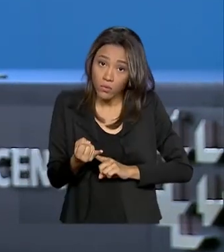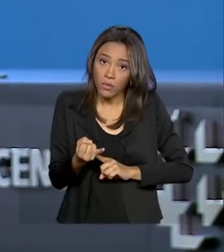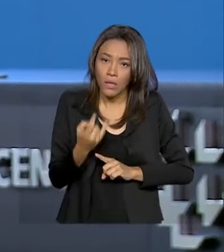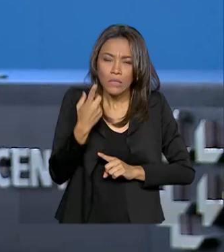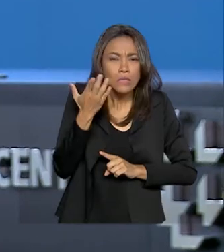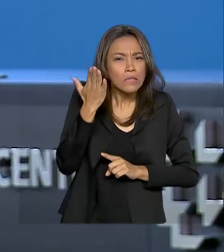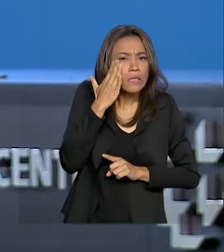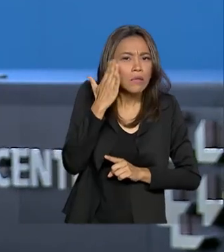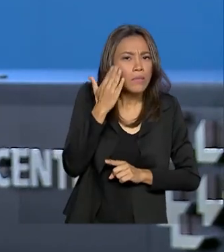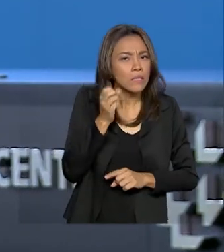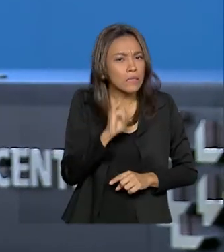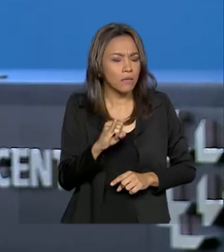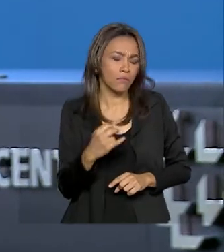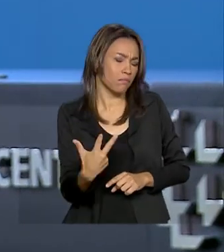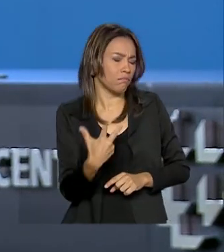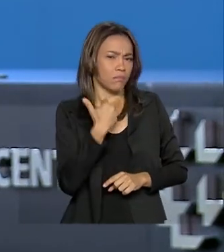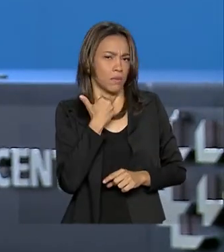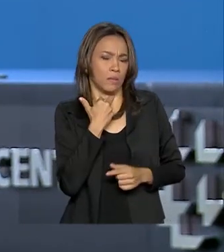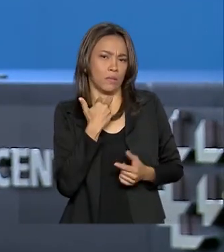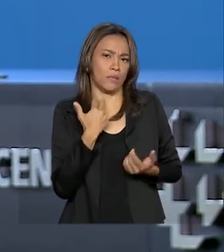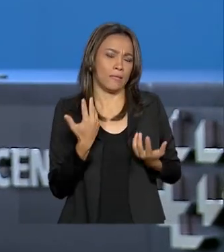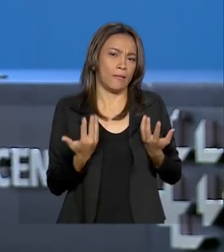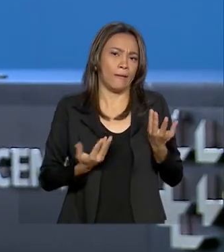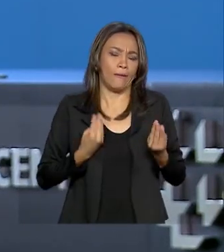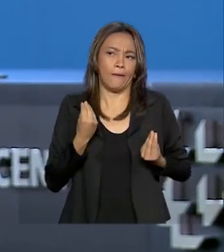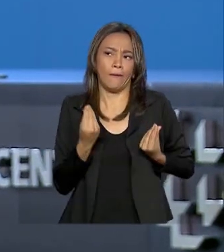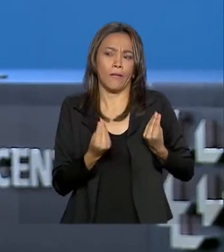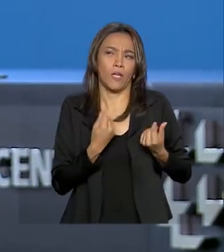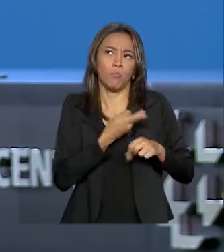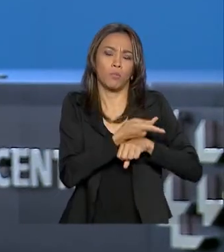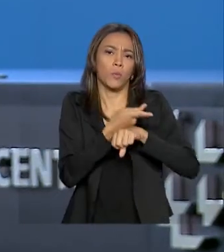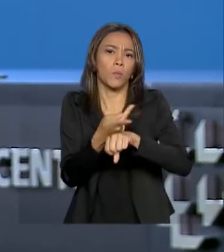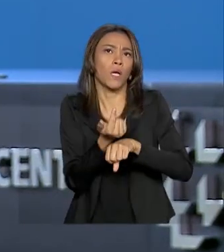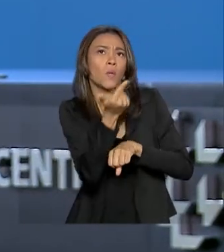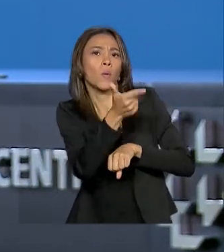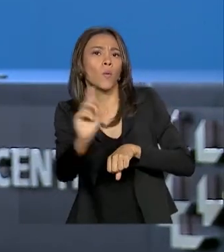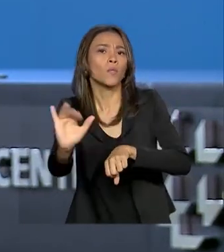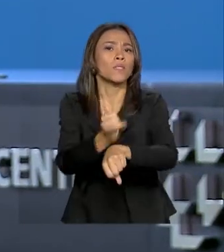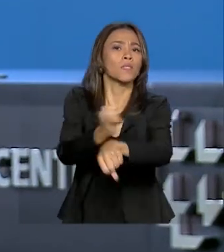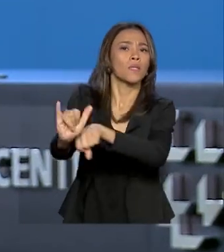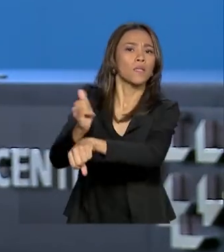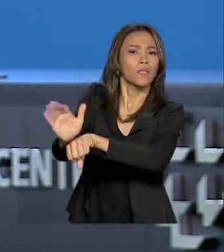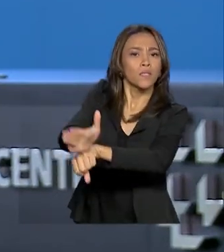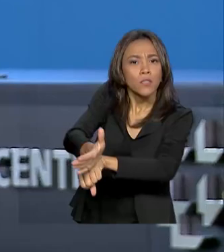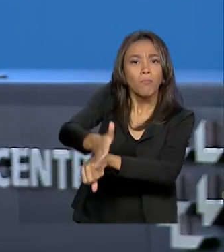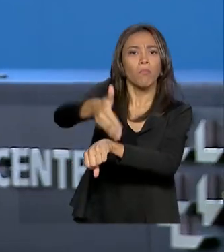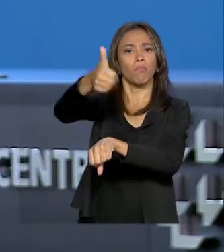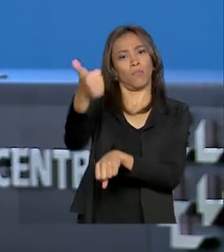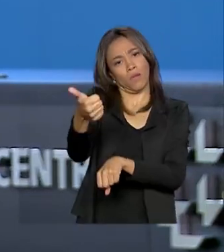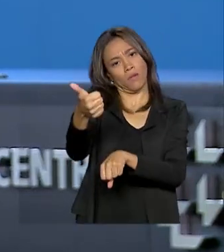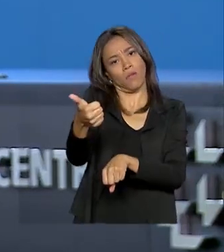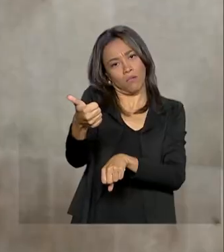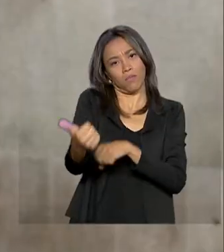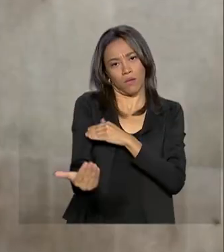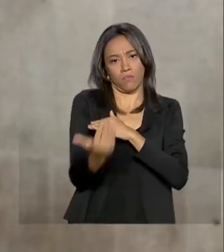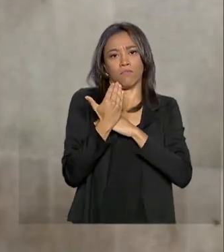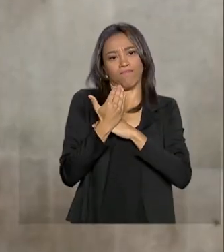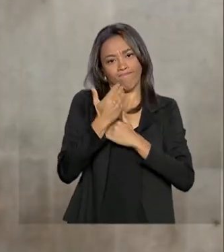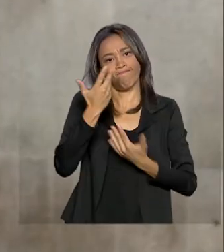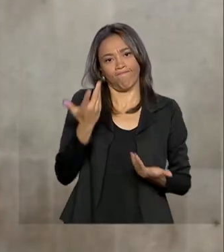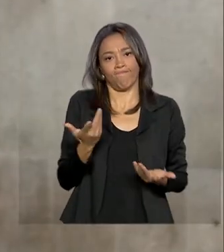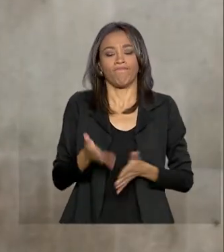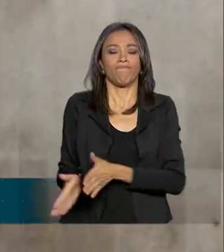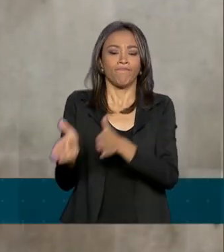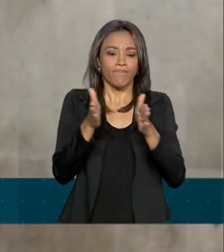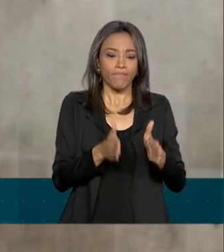verificar também se não pode também buscar uma alternativa que seja mais adequada à sua necessidade. Hoje,